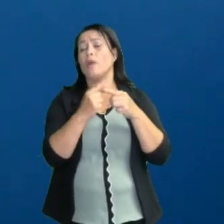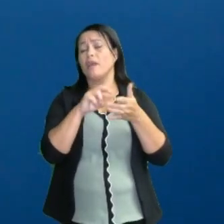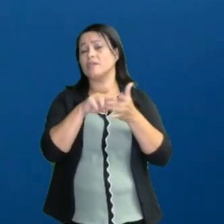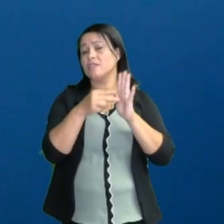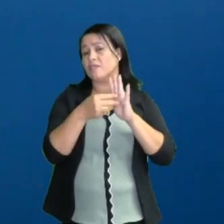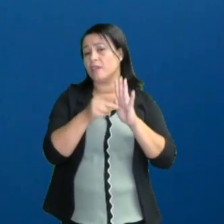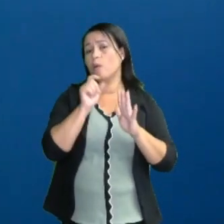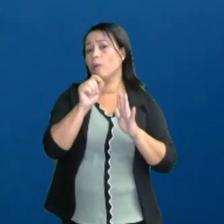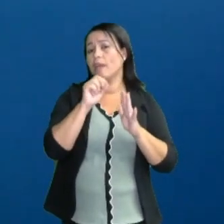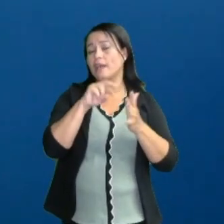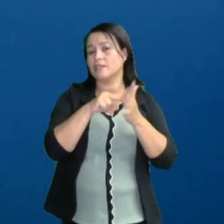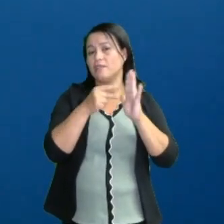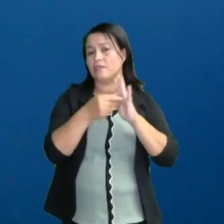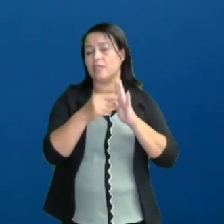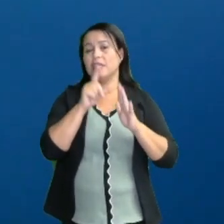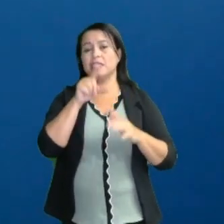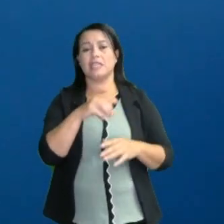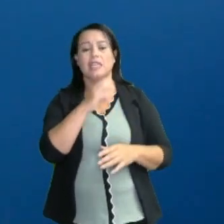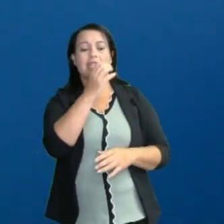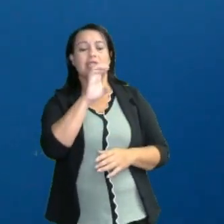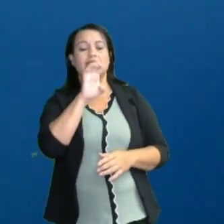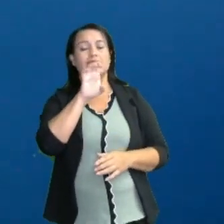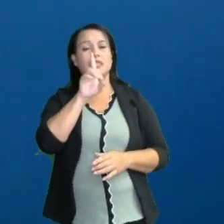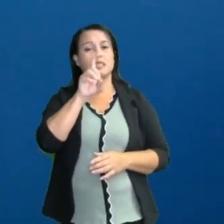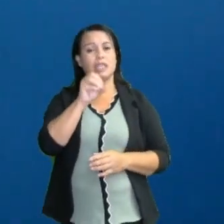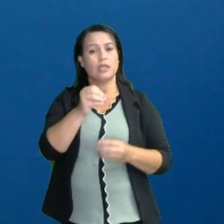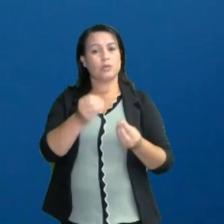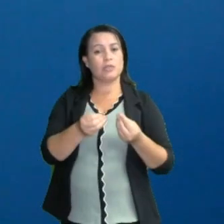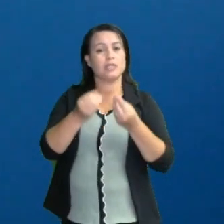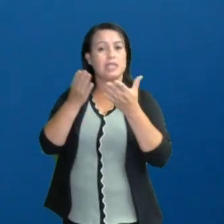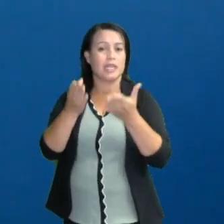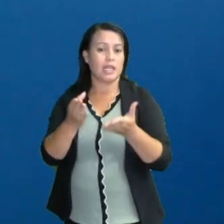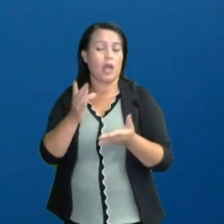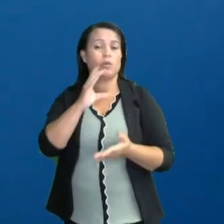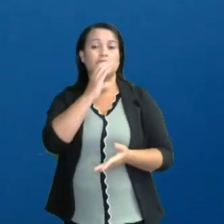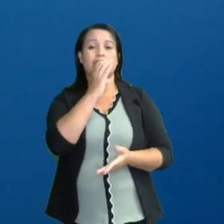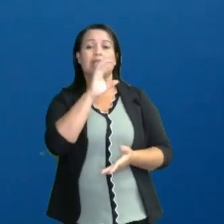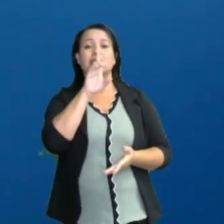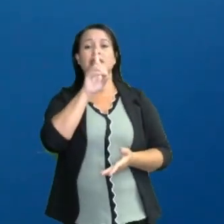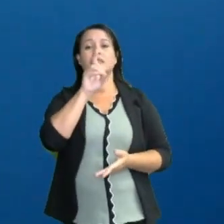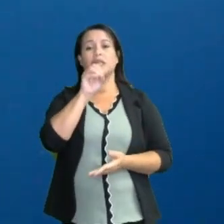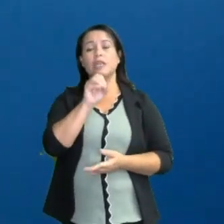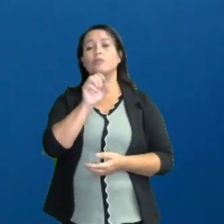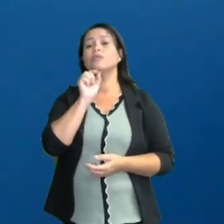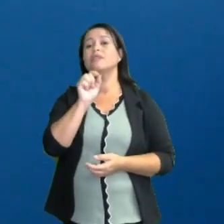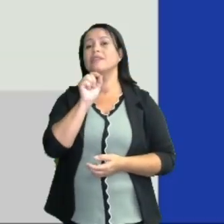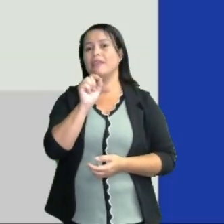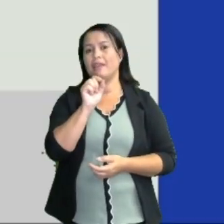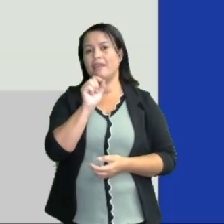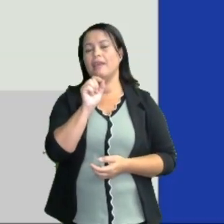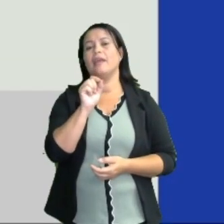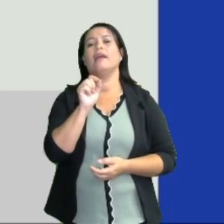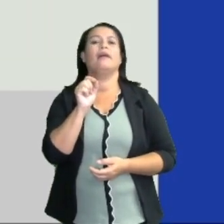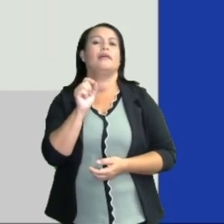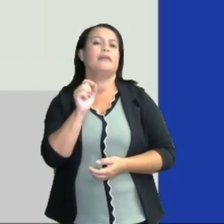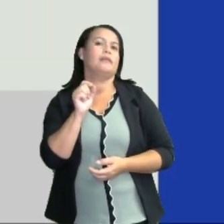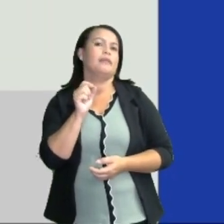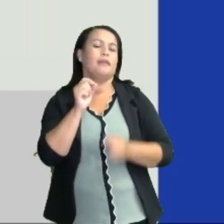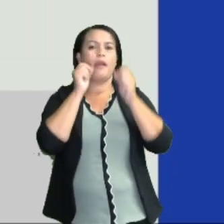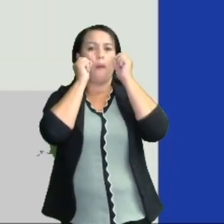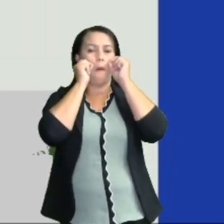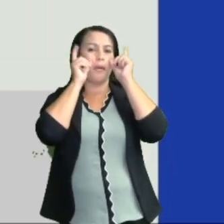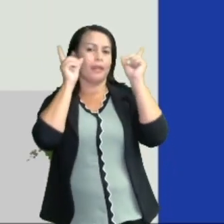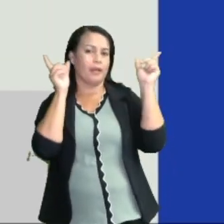significa. Se é cedo de ceder ou se é cedo de que eu acordei cedo. Certo? Então, é um pouquinho mais